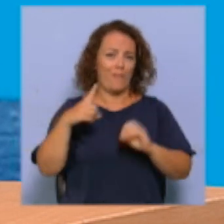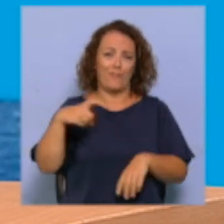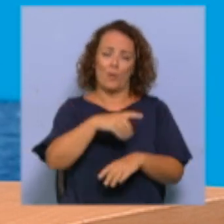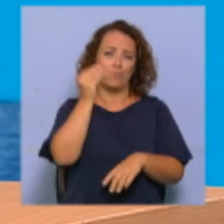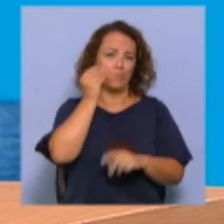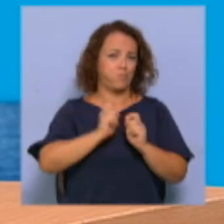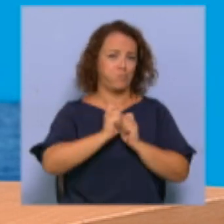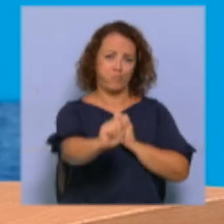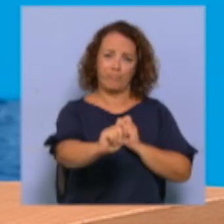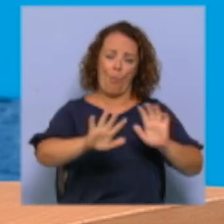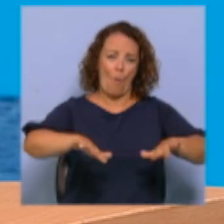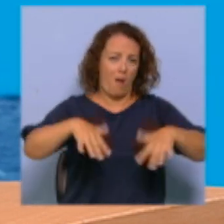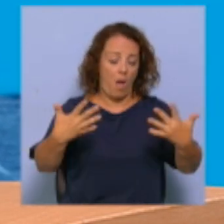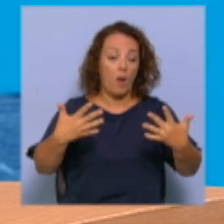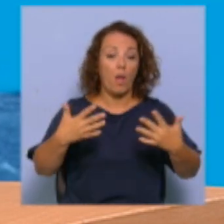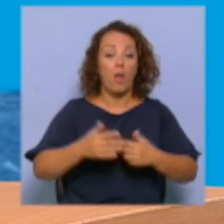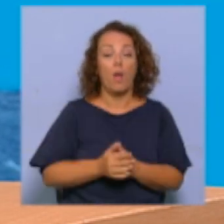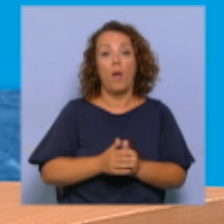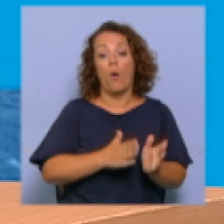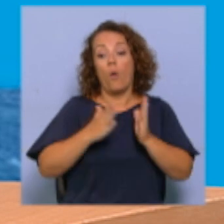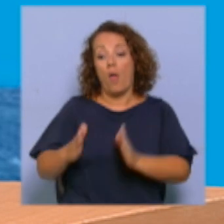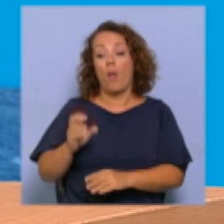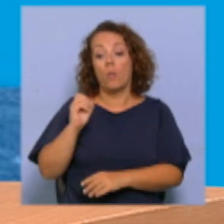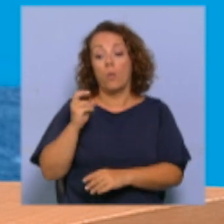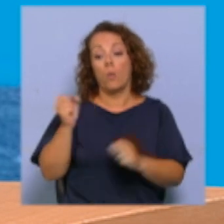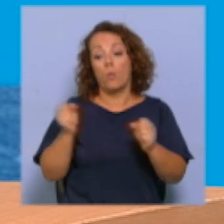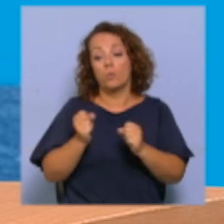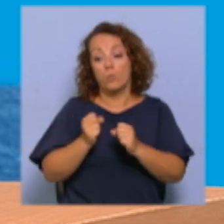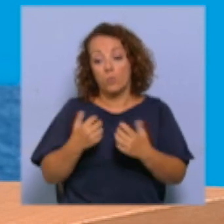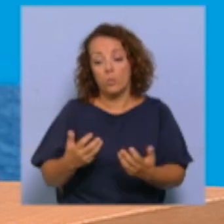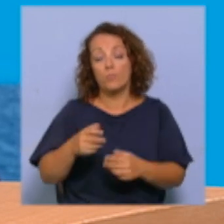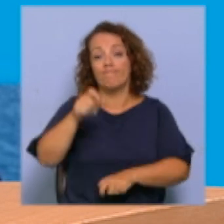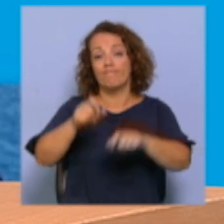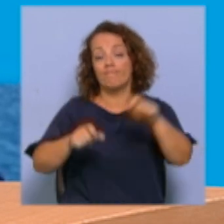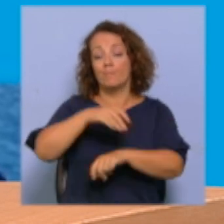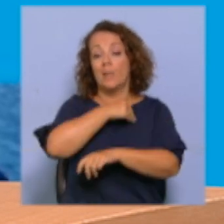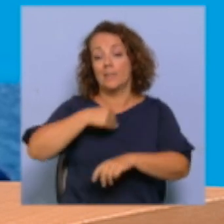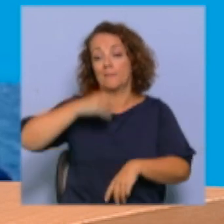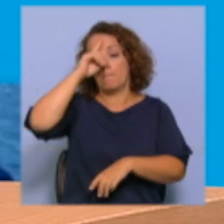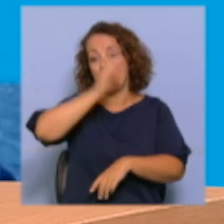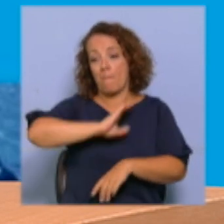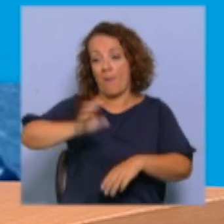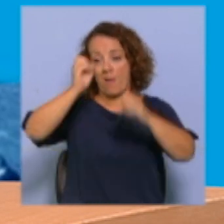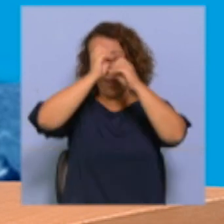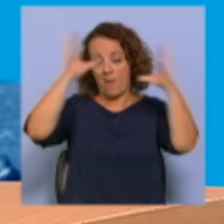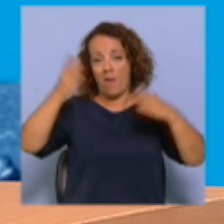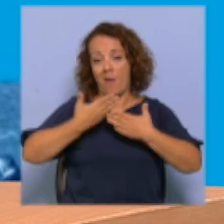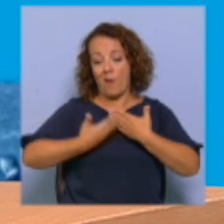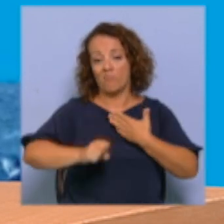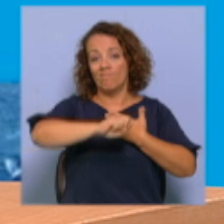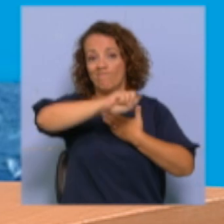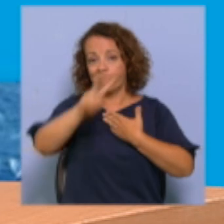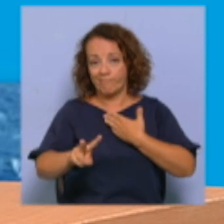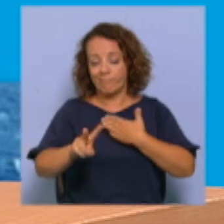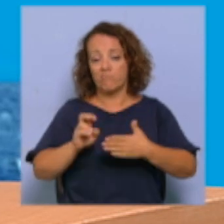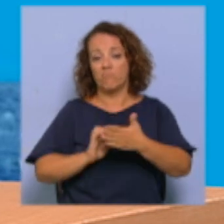o outono, como diz, e o outono, sabemos-lo do ponto de vista médico, provavelmente significará uma nova vaga, se é que não estamos já nessa